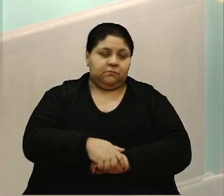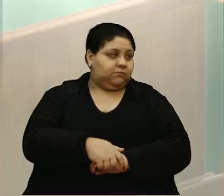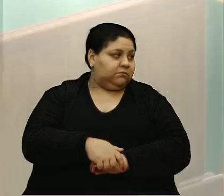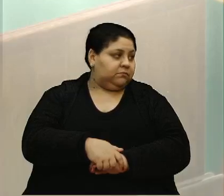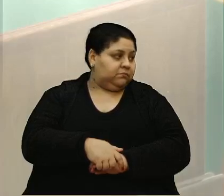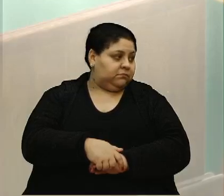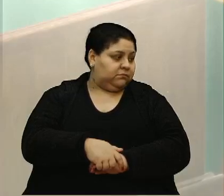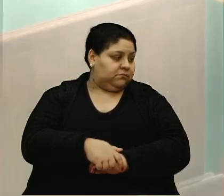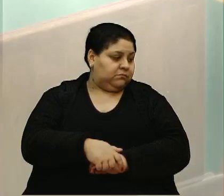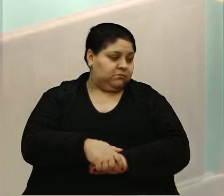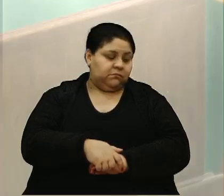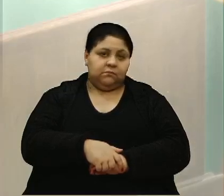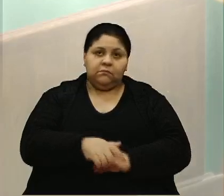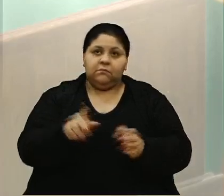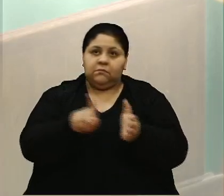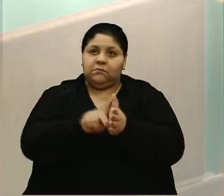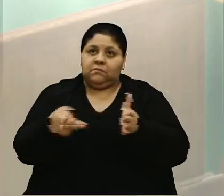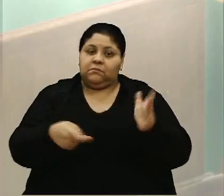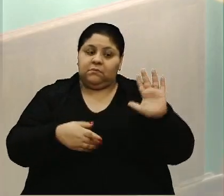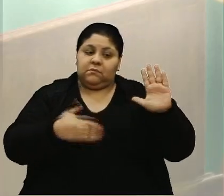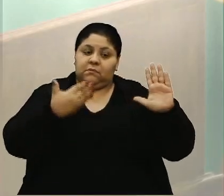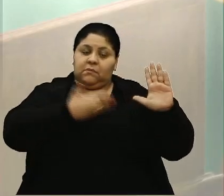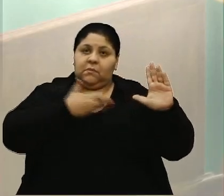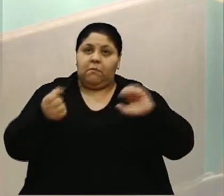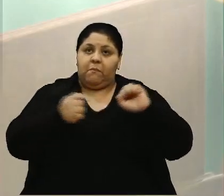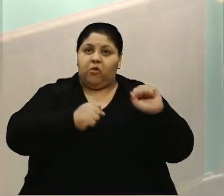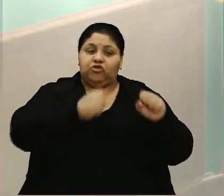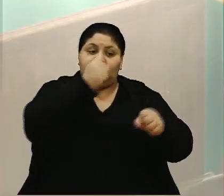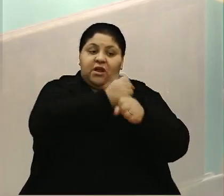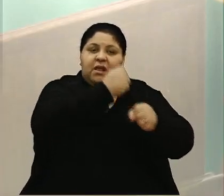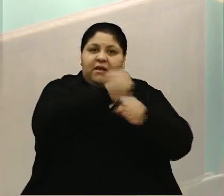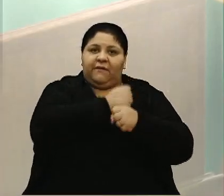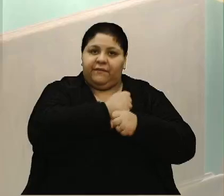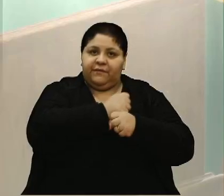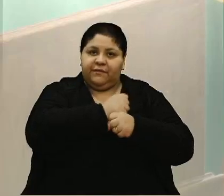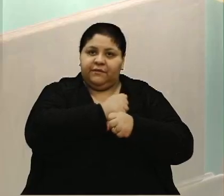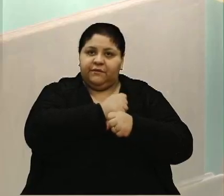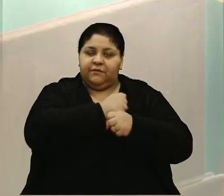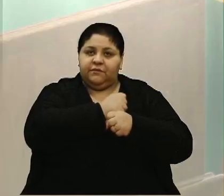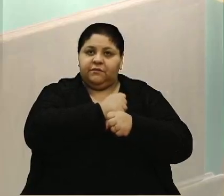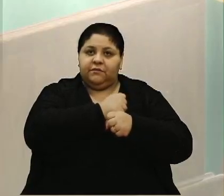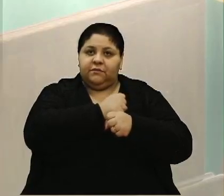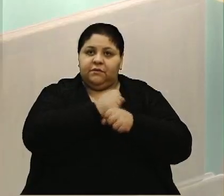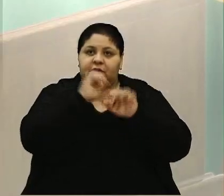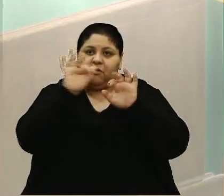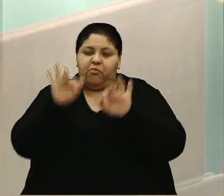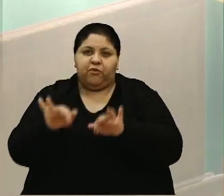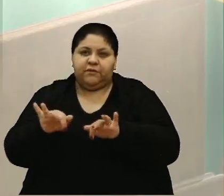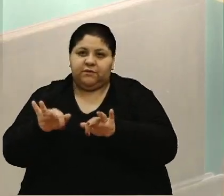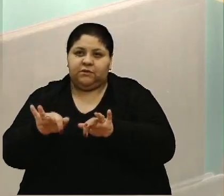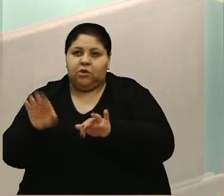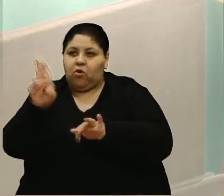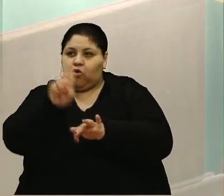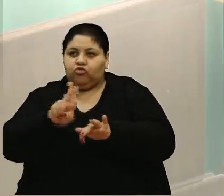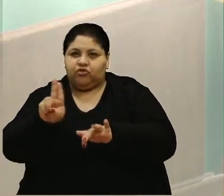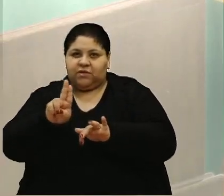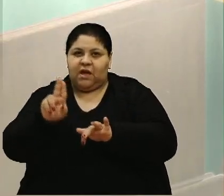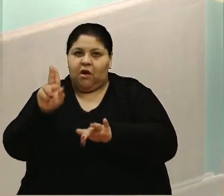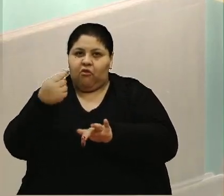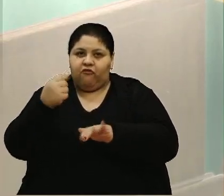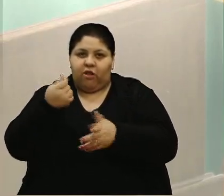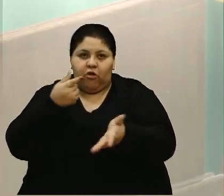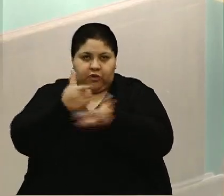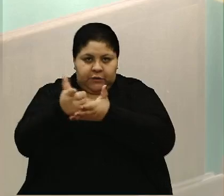E aí a própria Mão Amiga pode reformar e abater no valor do aluguel. Então essa preocupação que eu